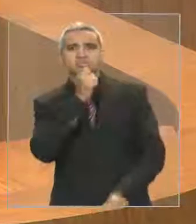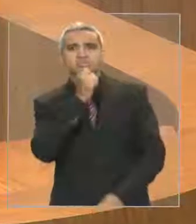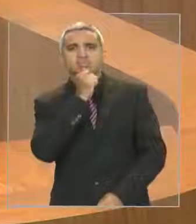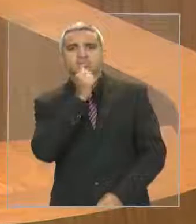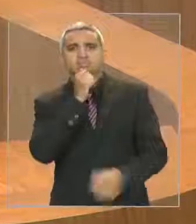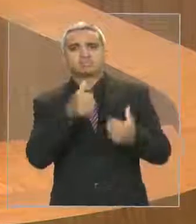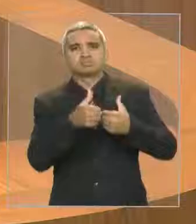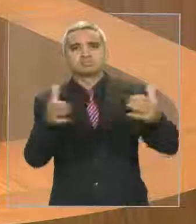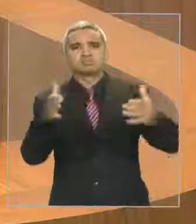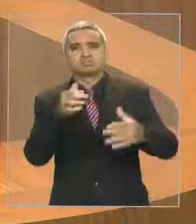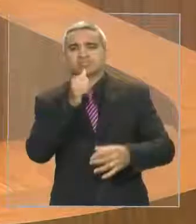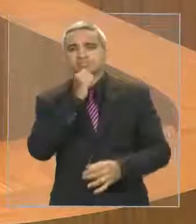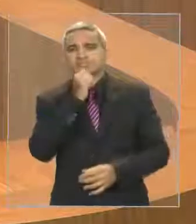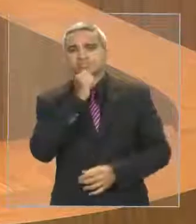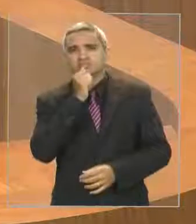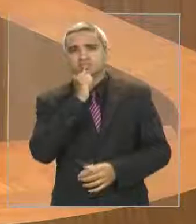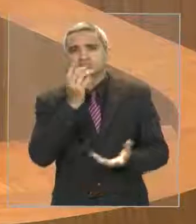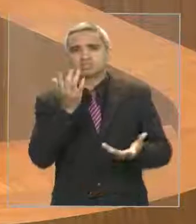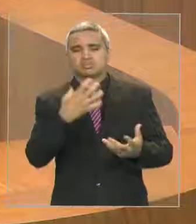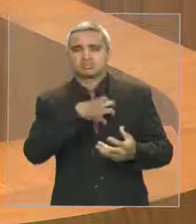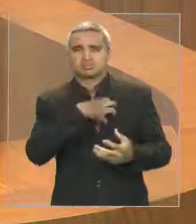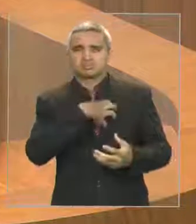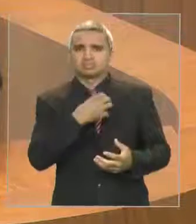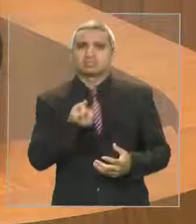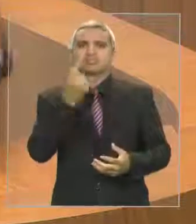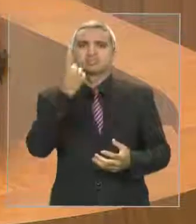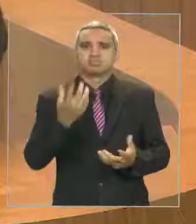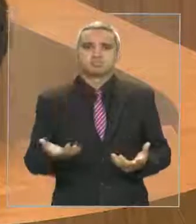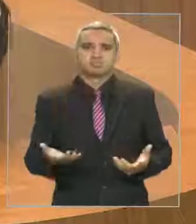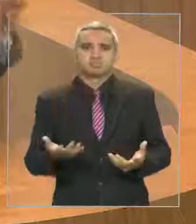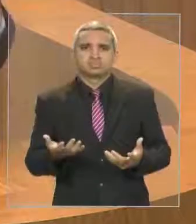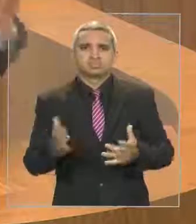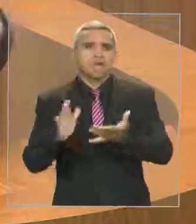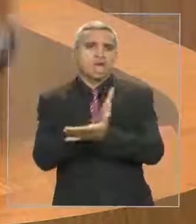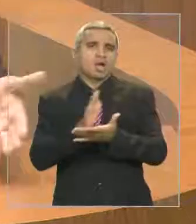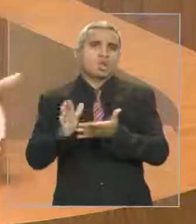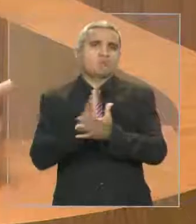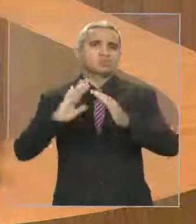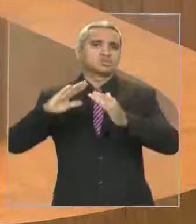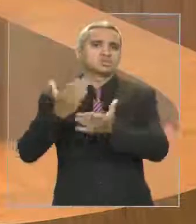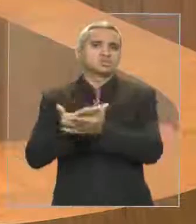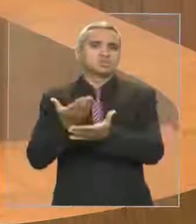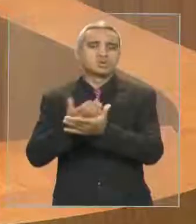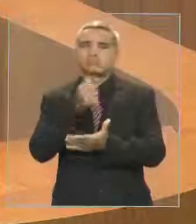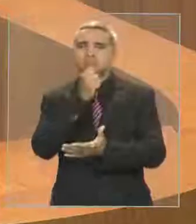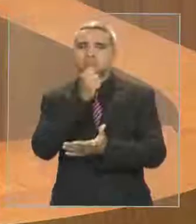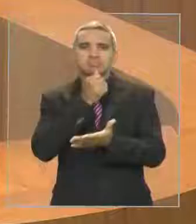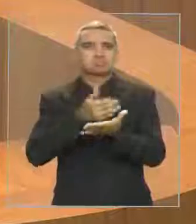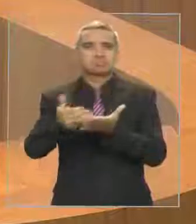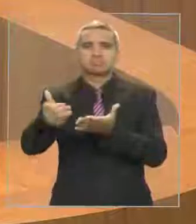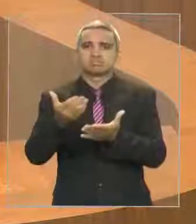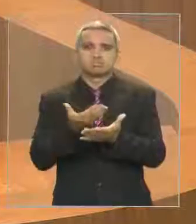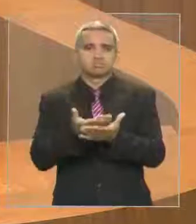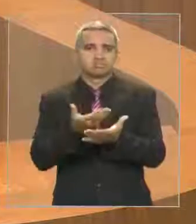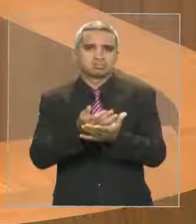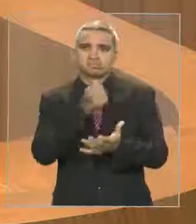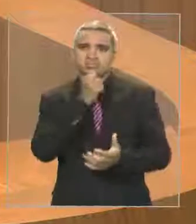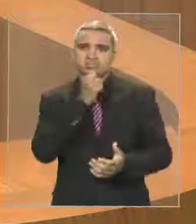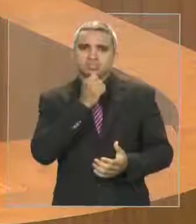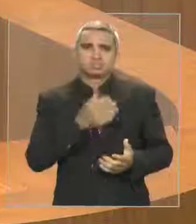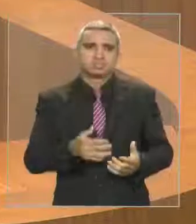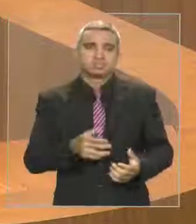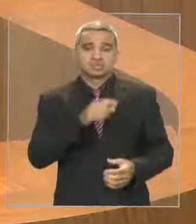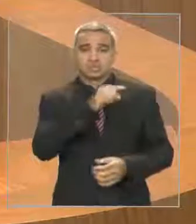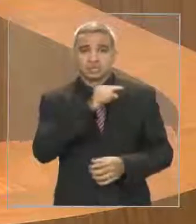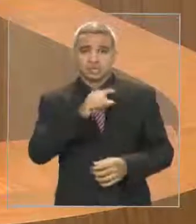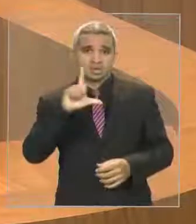e é um absurdo. Várias escolas em São Luís não começaram o período letivo ainda. Essa escola Paulo Freire, lá